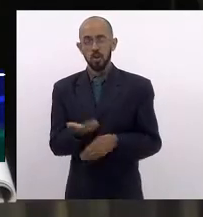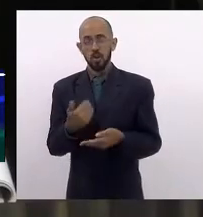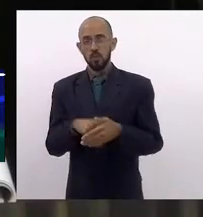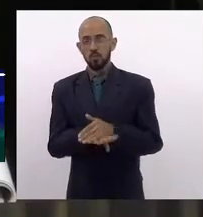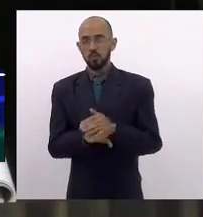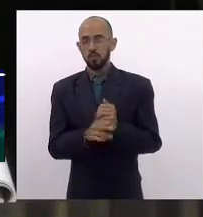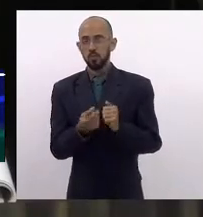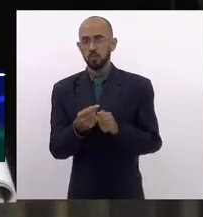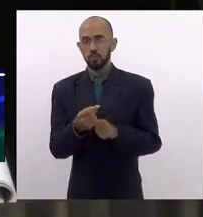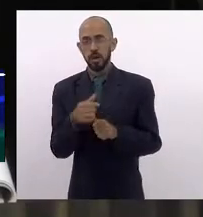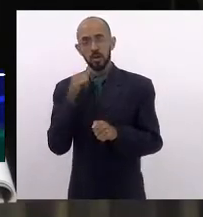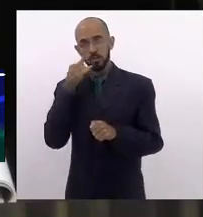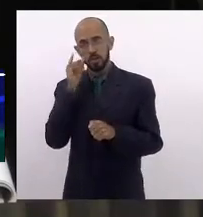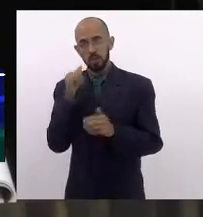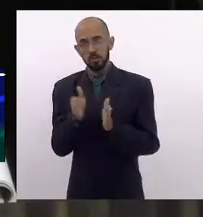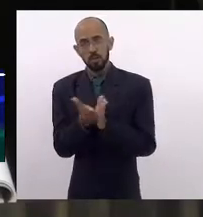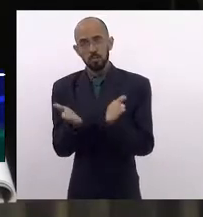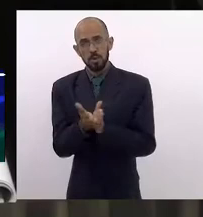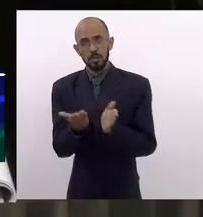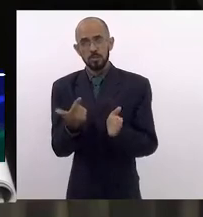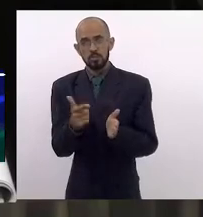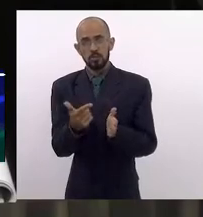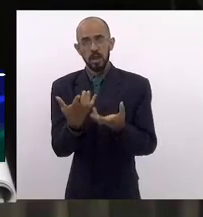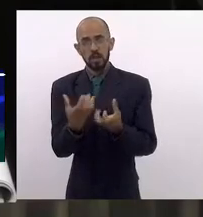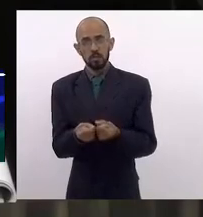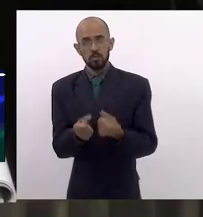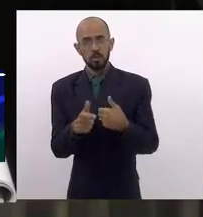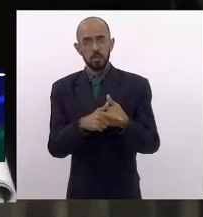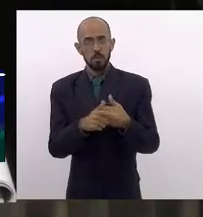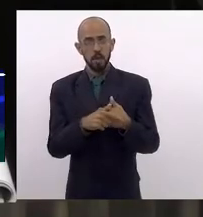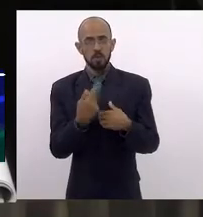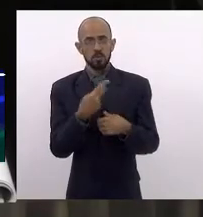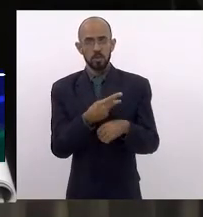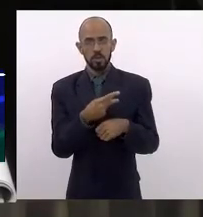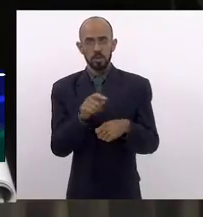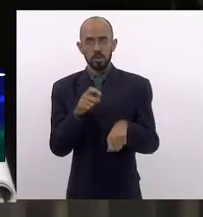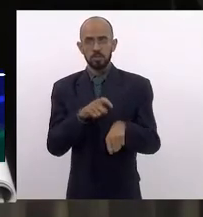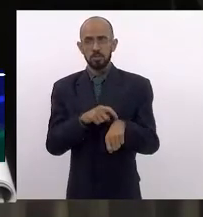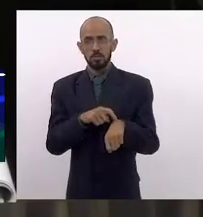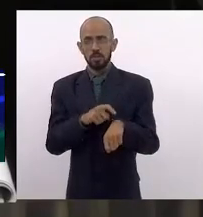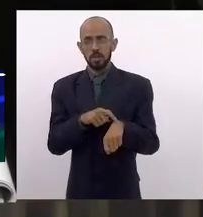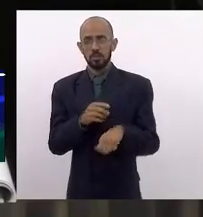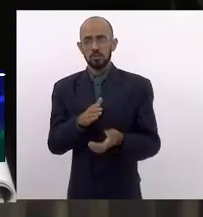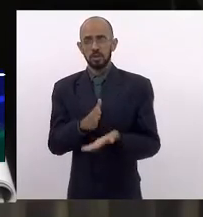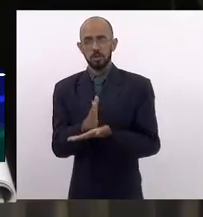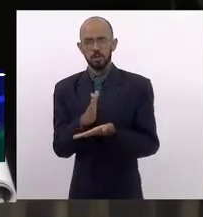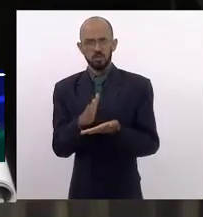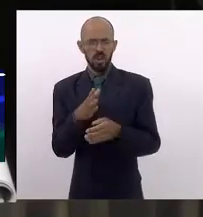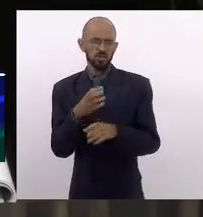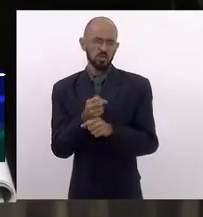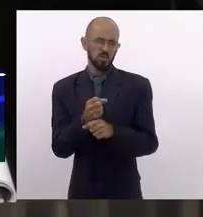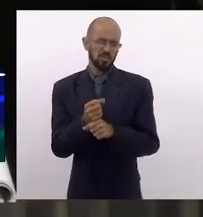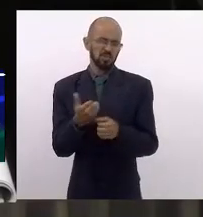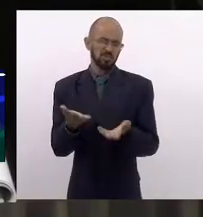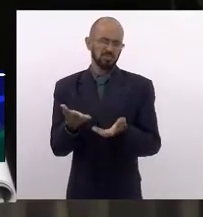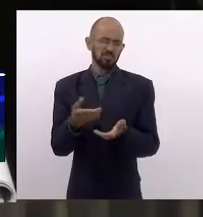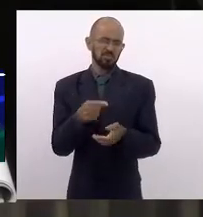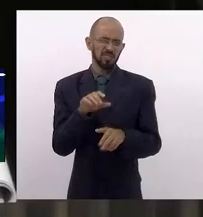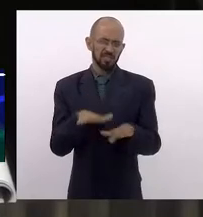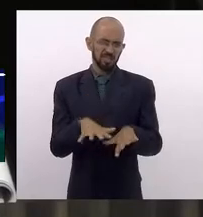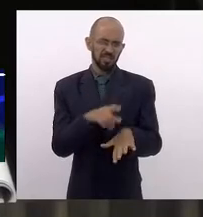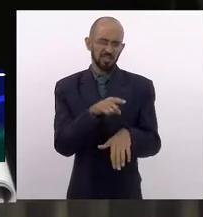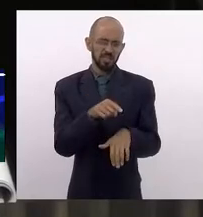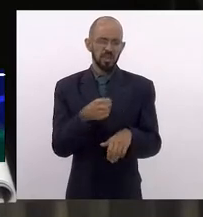não cumpre com seu papel e nós estamos aqui nesse momento para aprovar as contas dessa forma então eu me nego